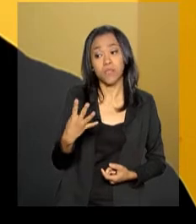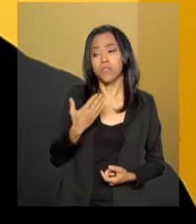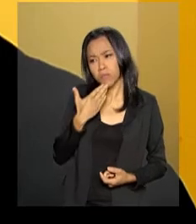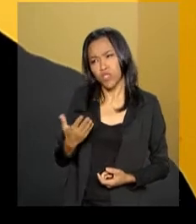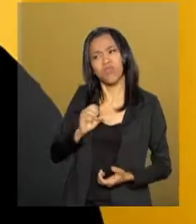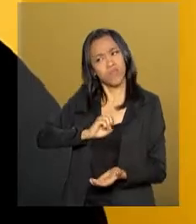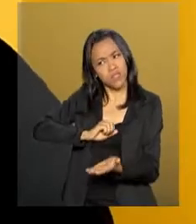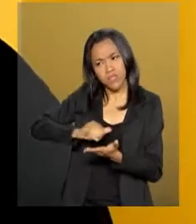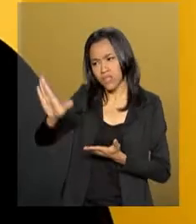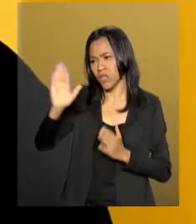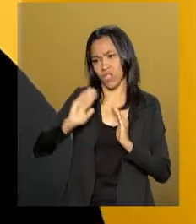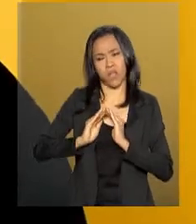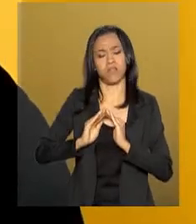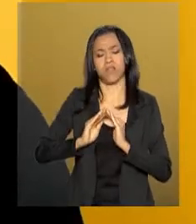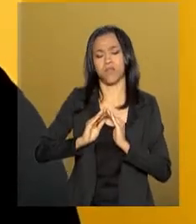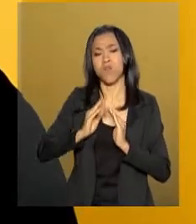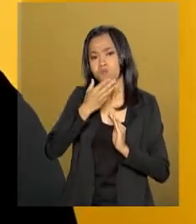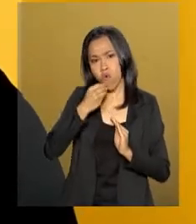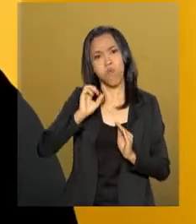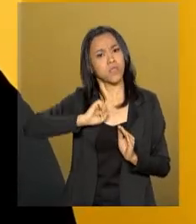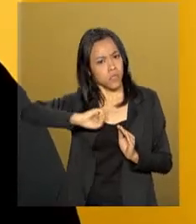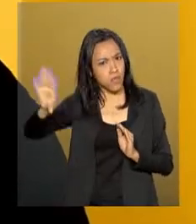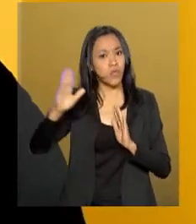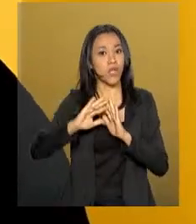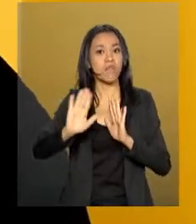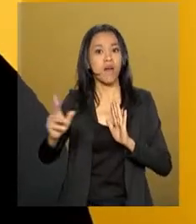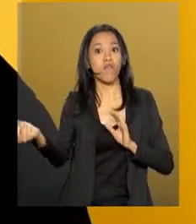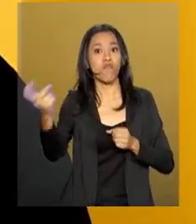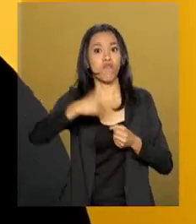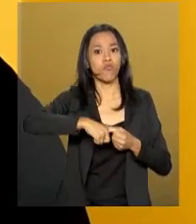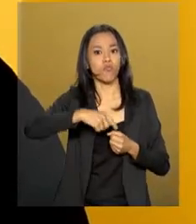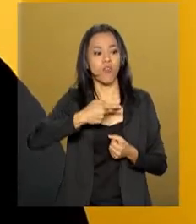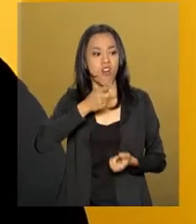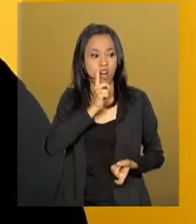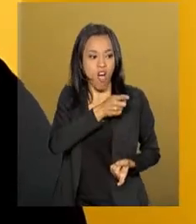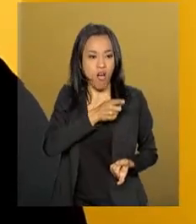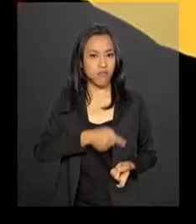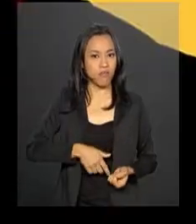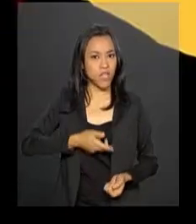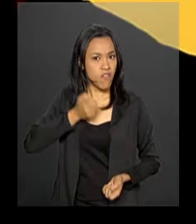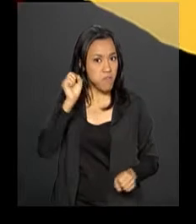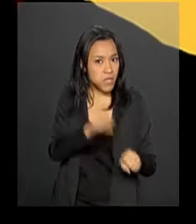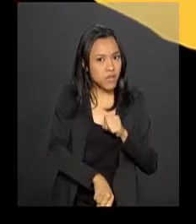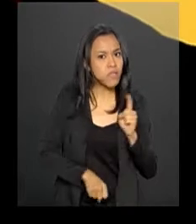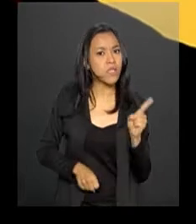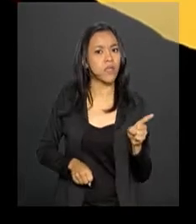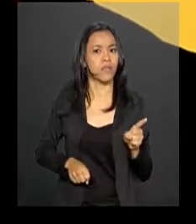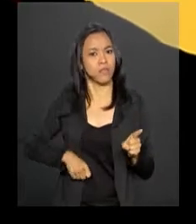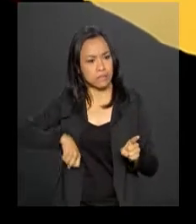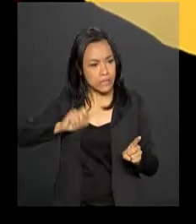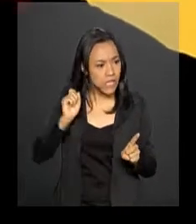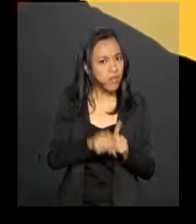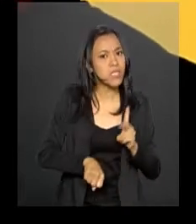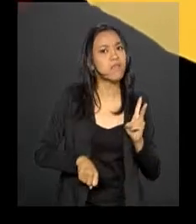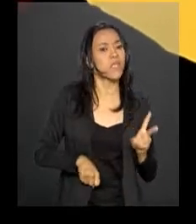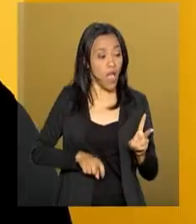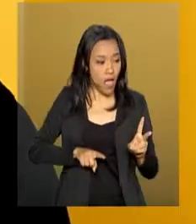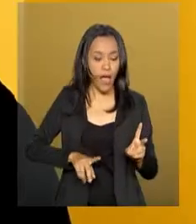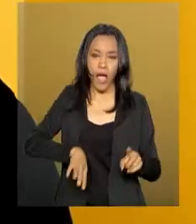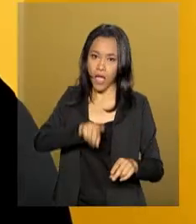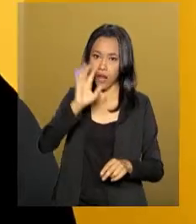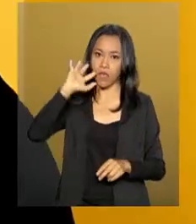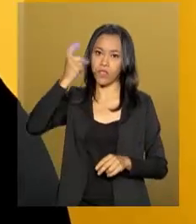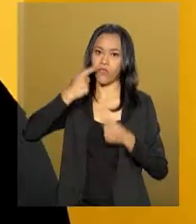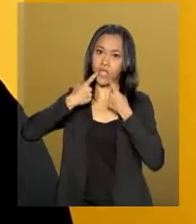sair de casa. Ele saiu, mas voltou fazendo ameaças de morte. Ela, então, decidiu denunciá-lo.